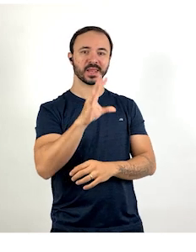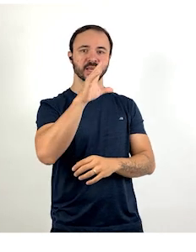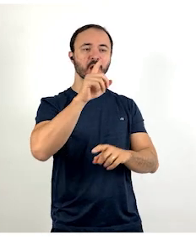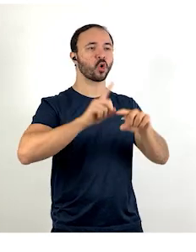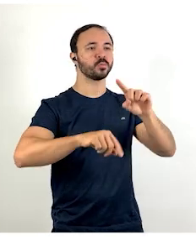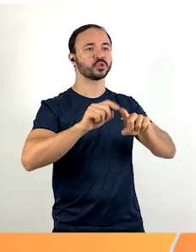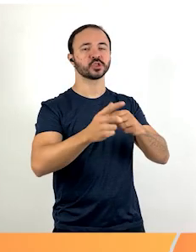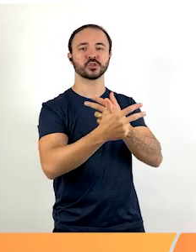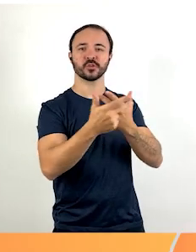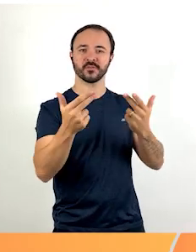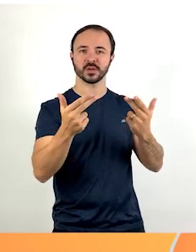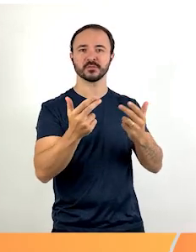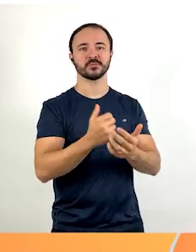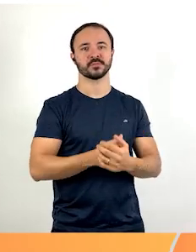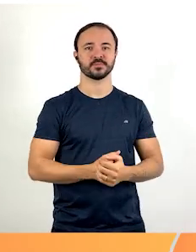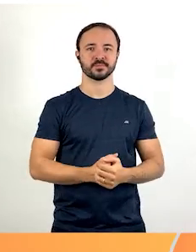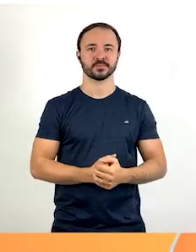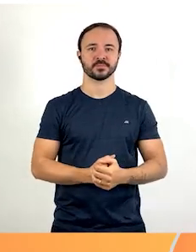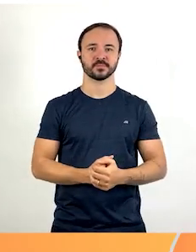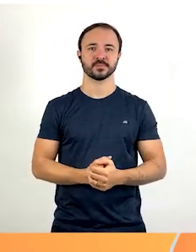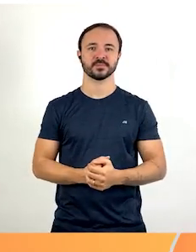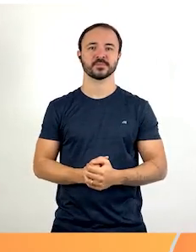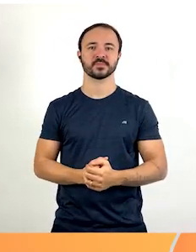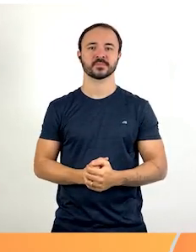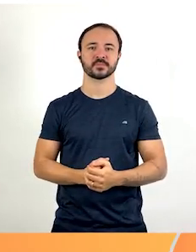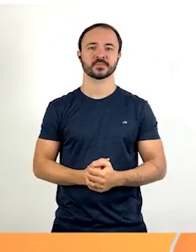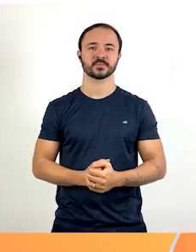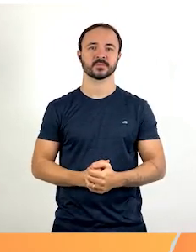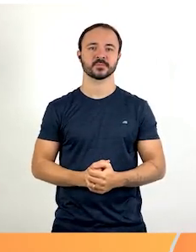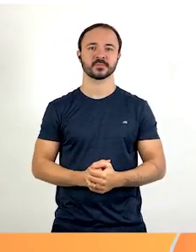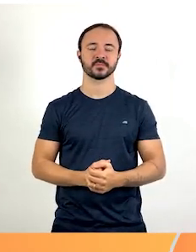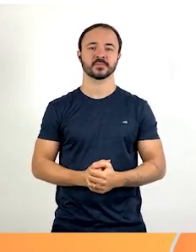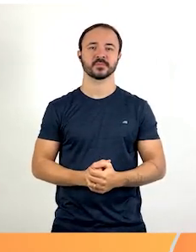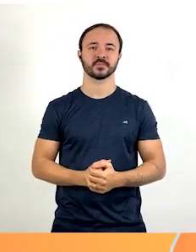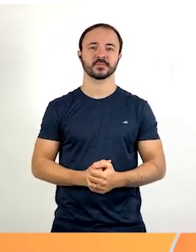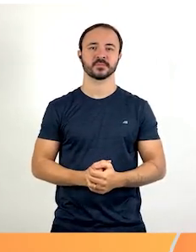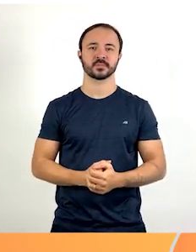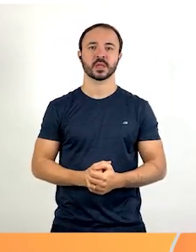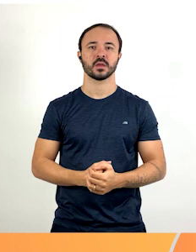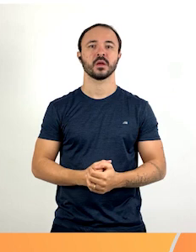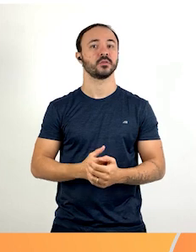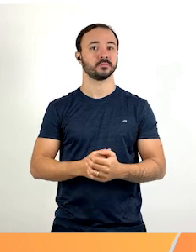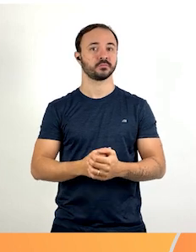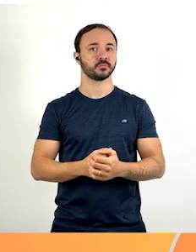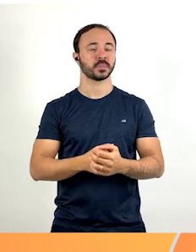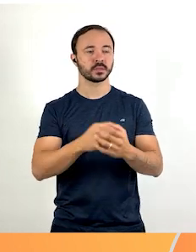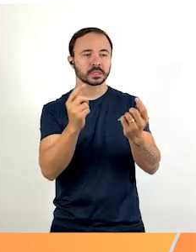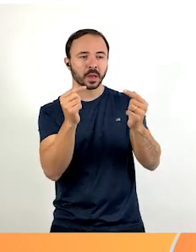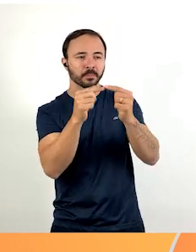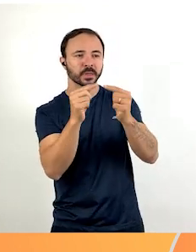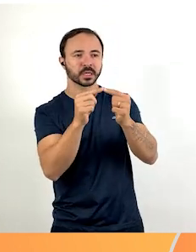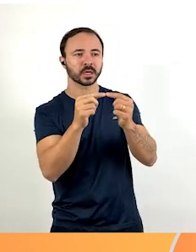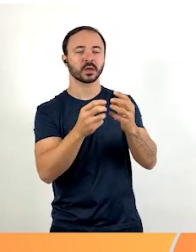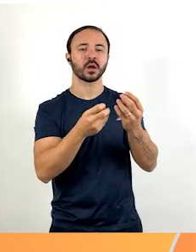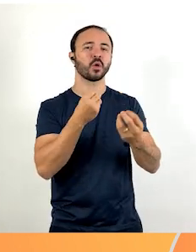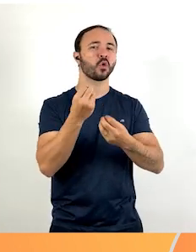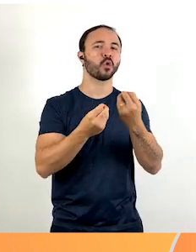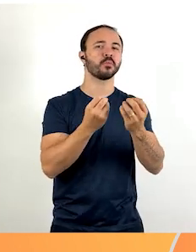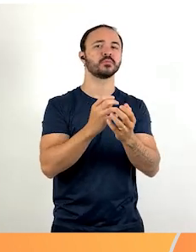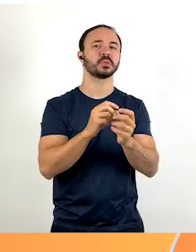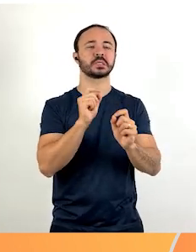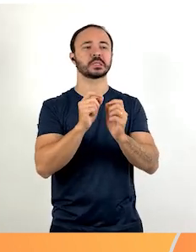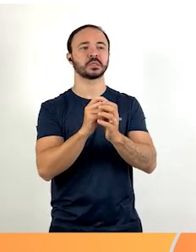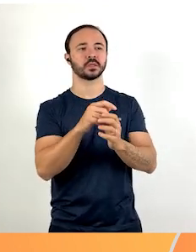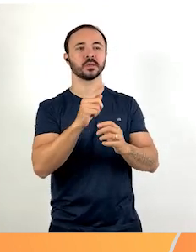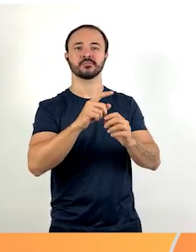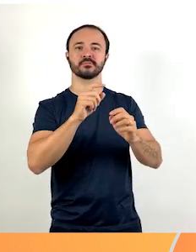eletrônicos, referentes à tensão elétrica de operação e à corrente elétrica suportada pelo dispositivo. A tensão elétrica é a quantidade de